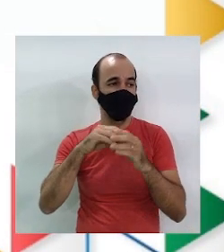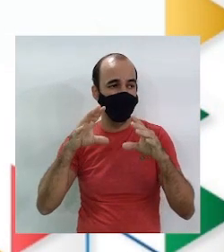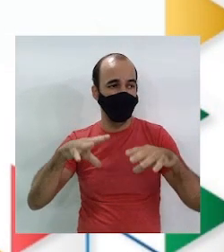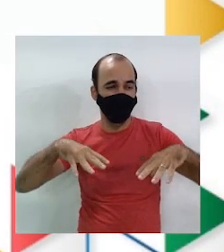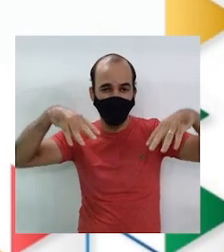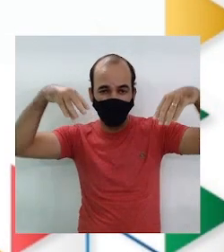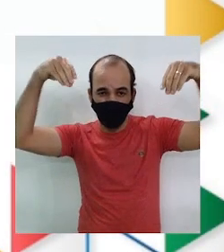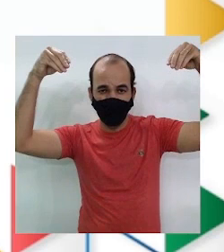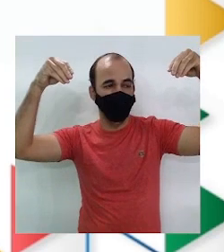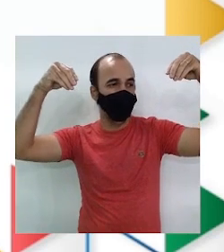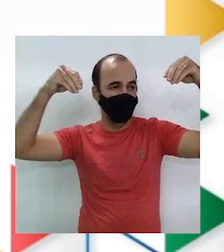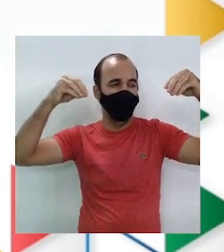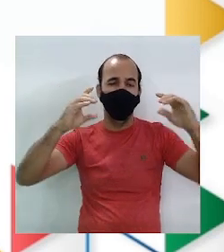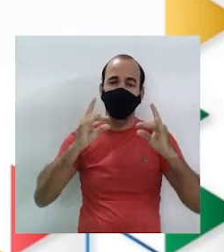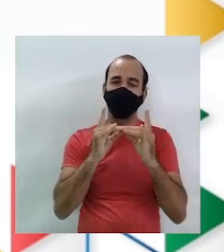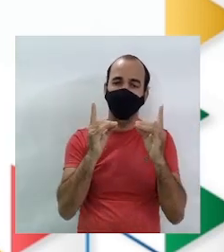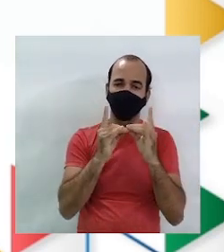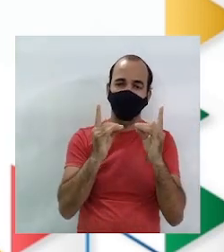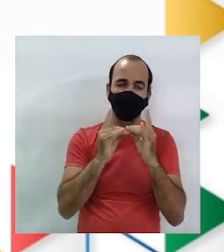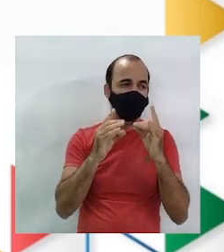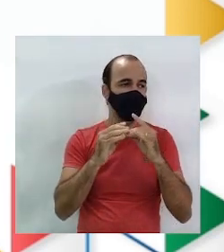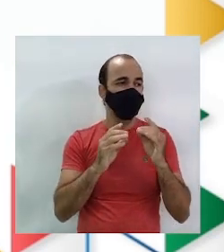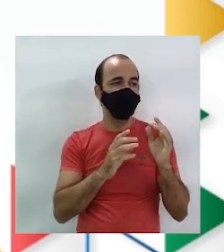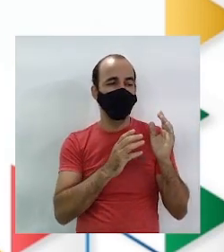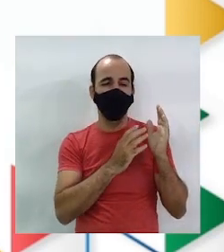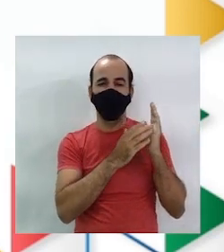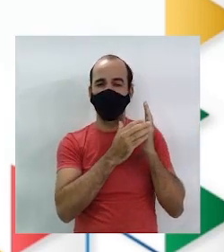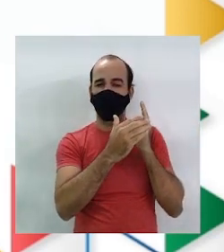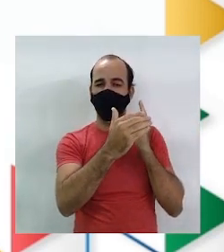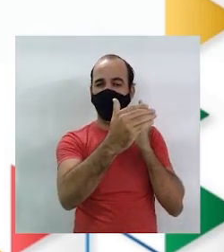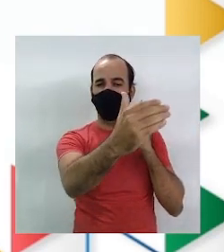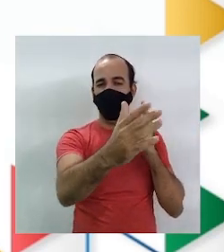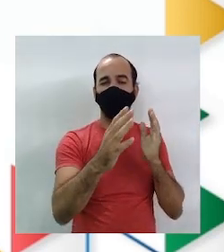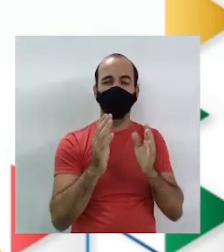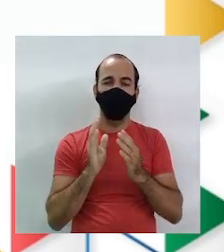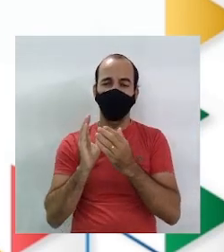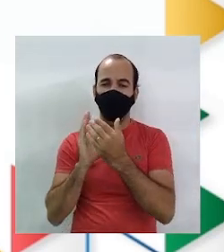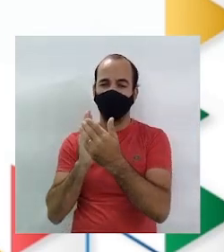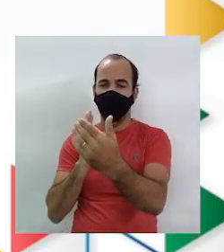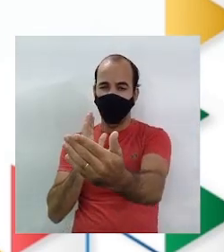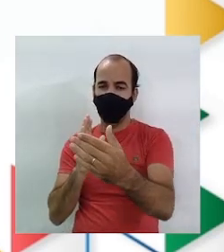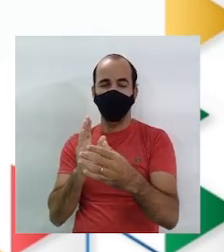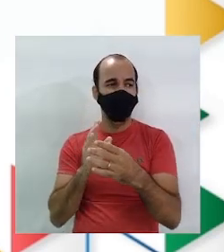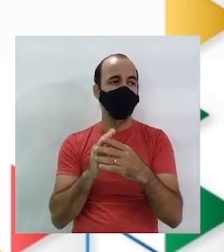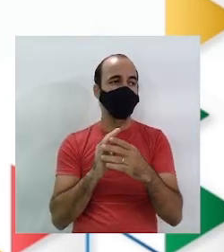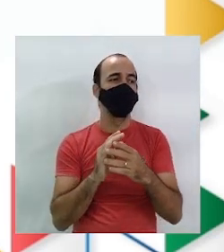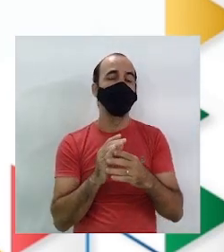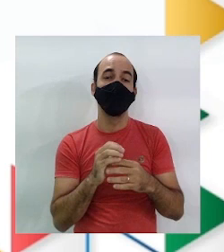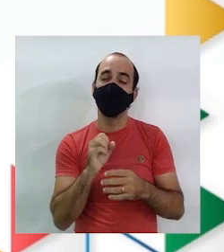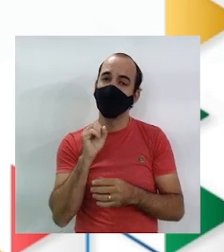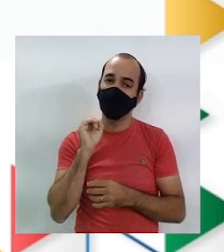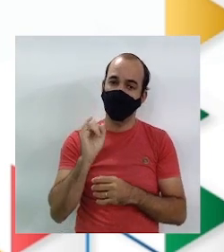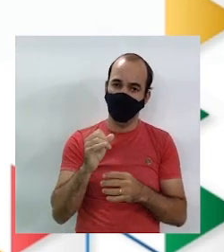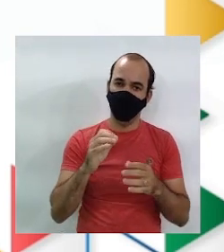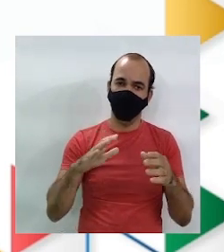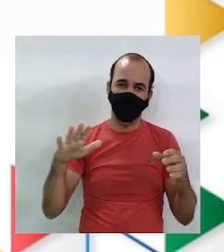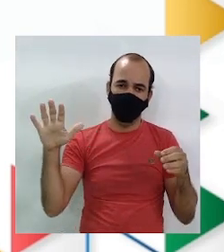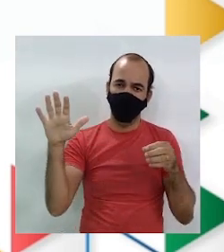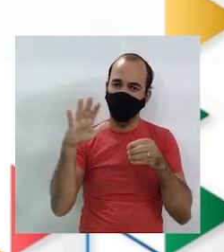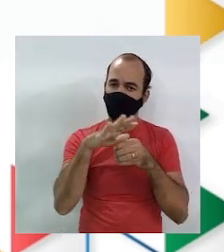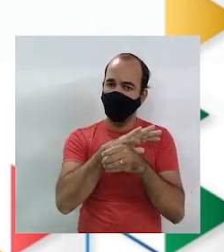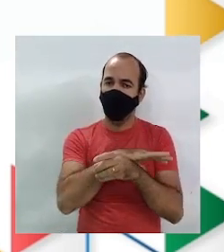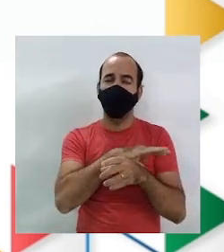várias esculturas. Aí nessa imagem, aí não está ainda tão cheia de esculturas, mas se você for hoje lá,